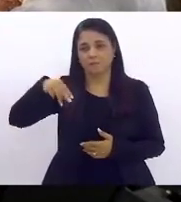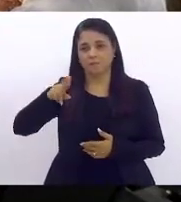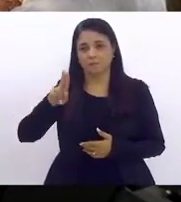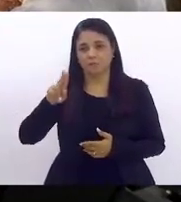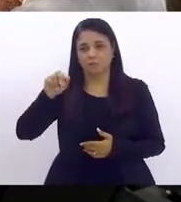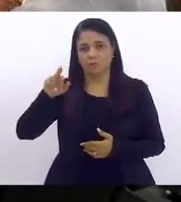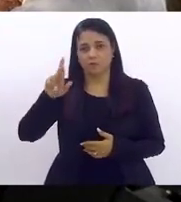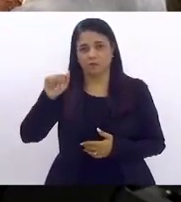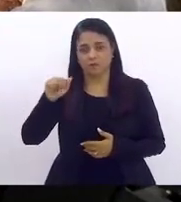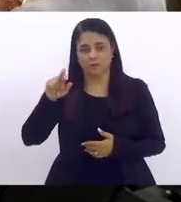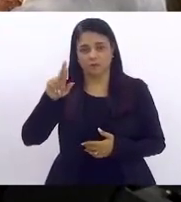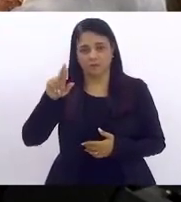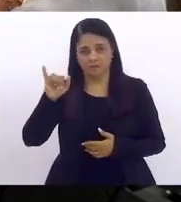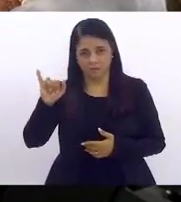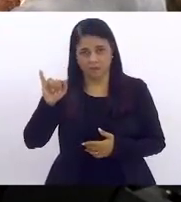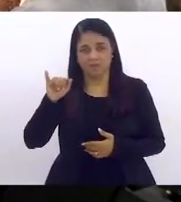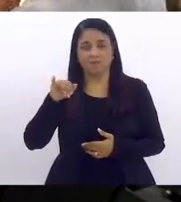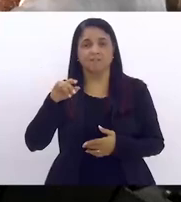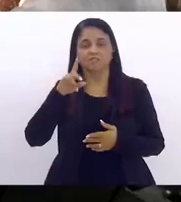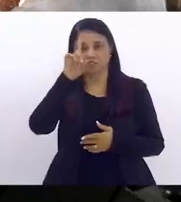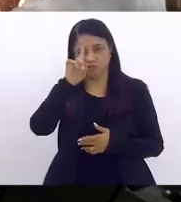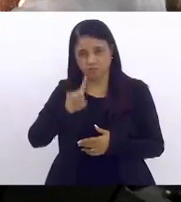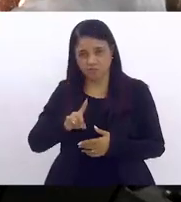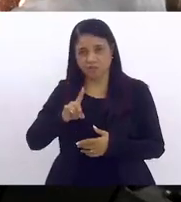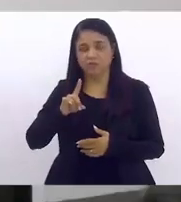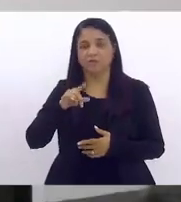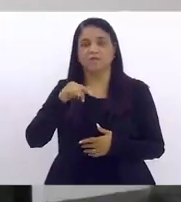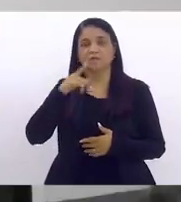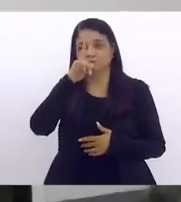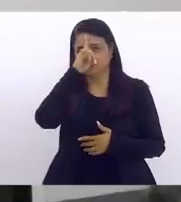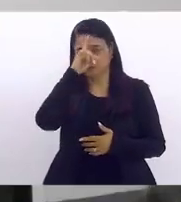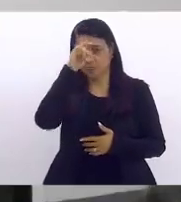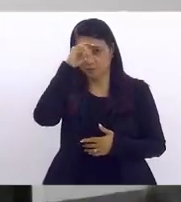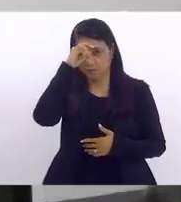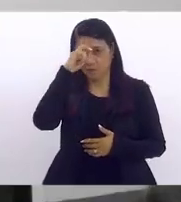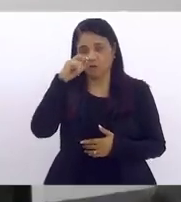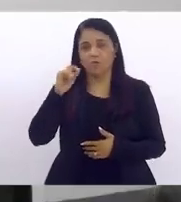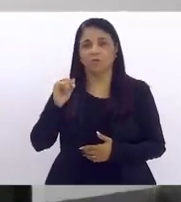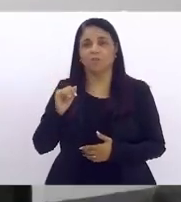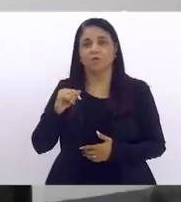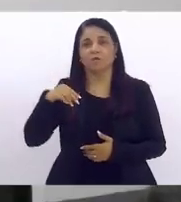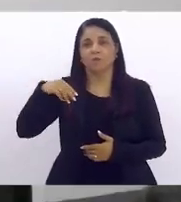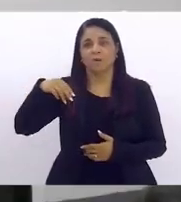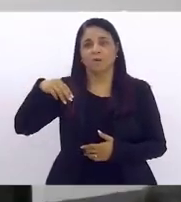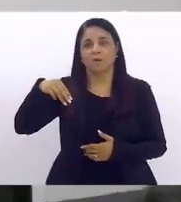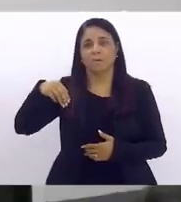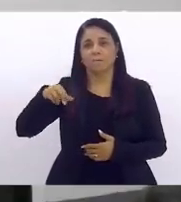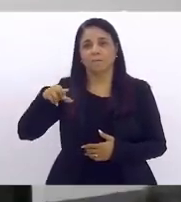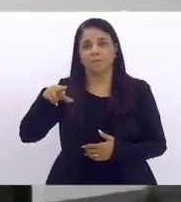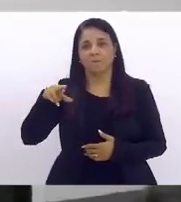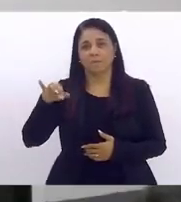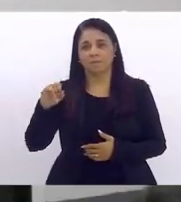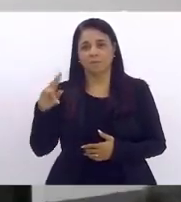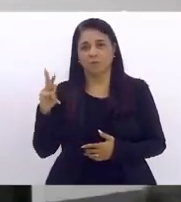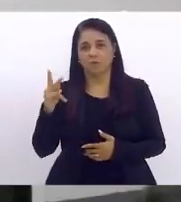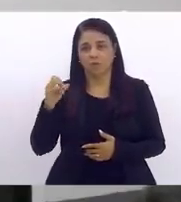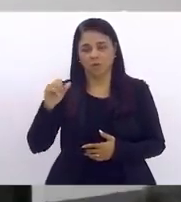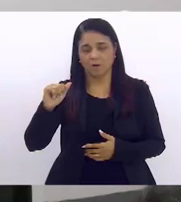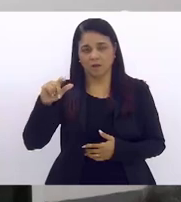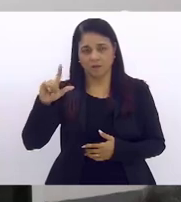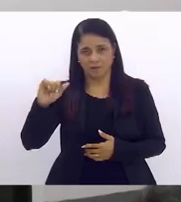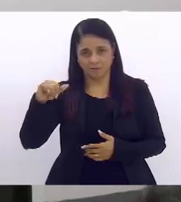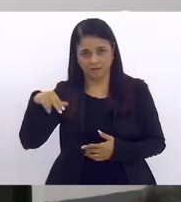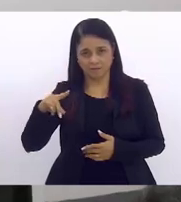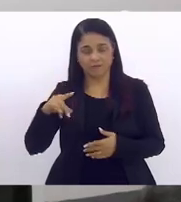da maternidade, é Maria Amélia Buarque de Holanda, que é, faz parte da Secretaria Municipal de Saúde do Rio de